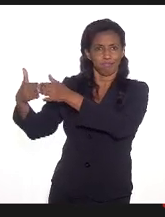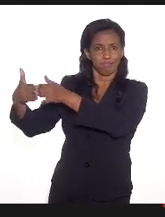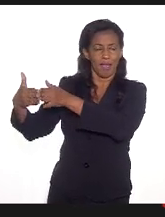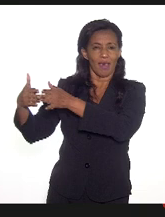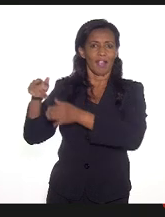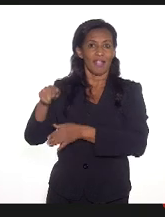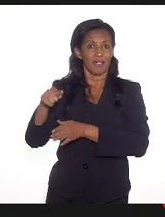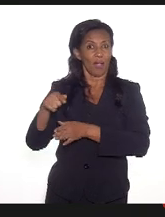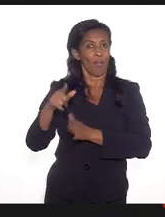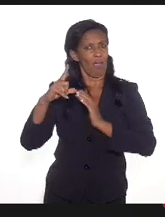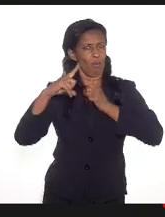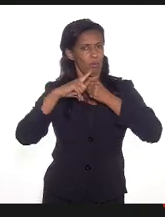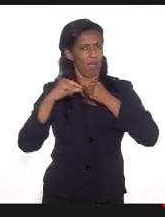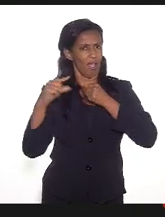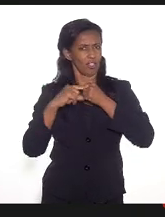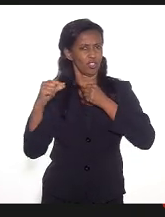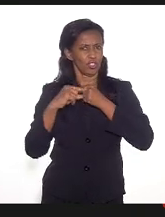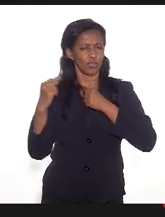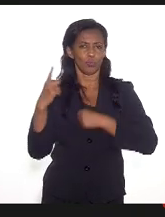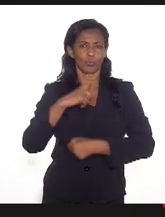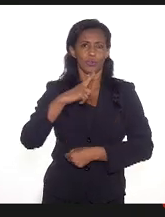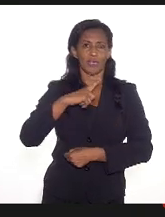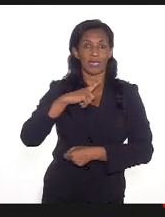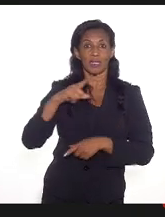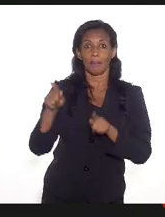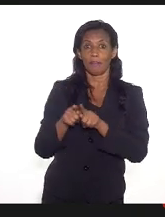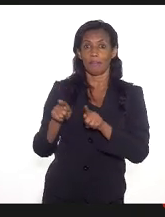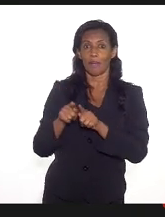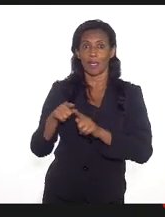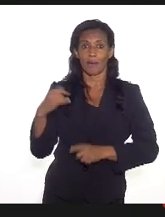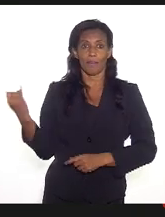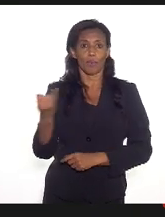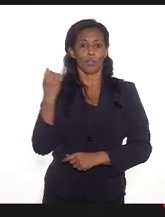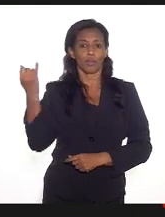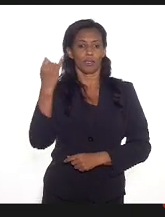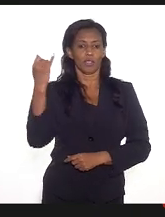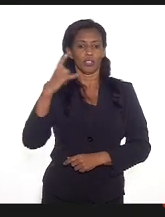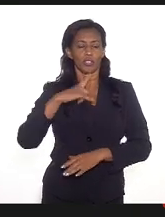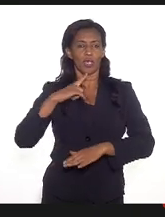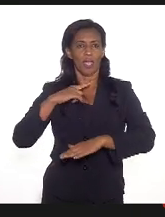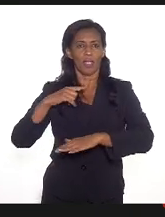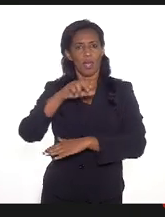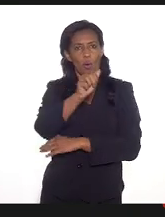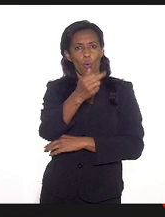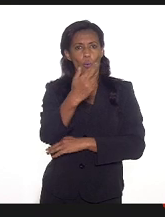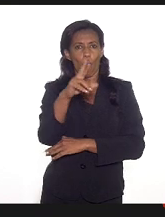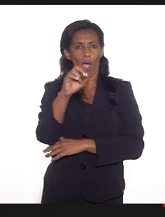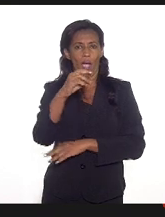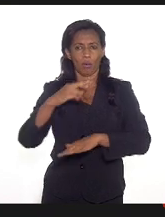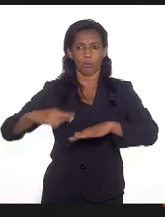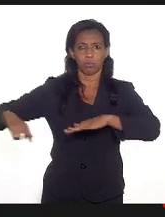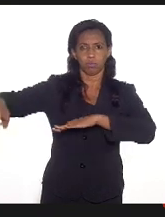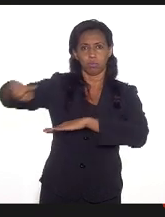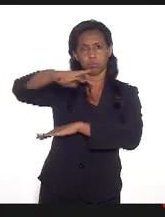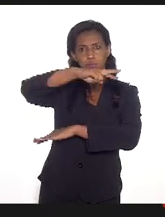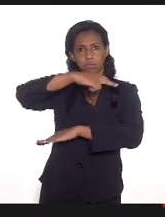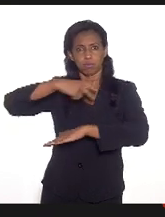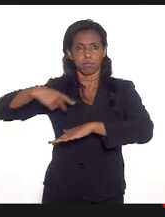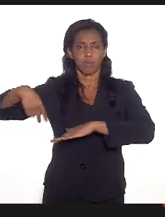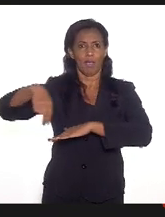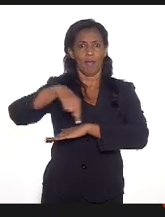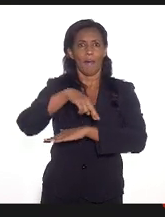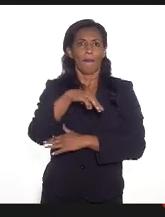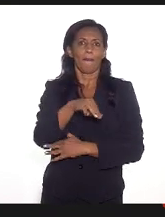ativo enorme, que é o nosso arco metropolitano, permitindo essa integração de modais. Eu cito